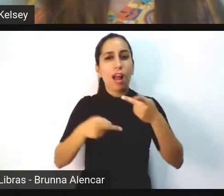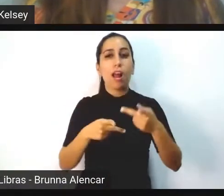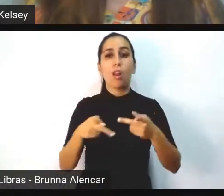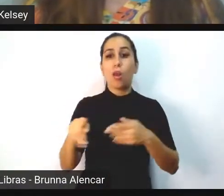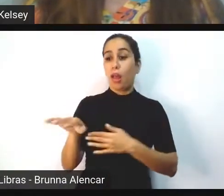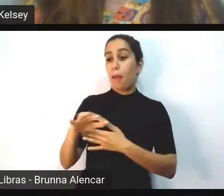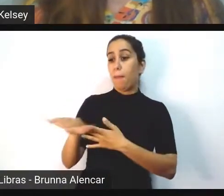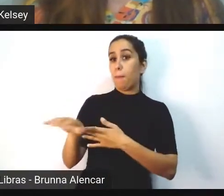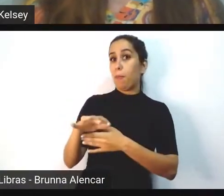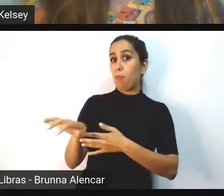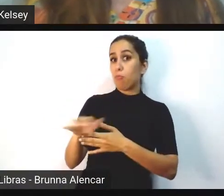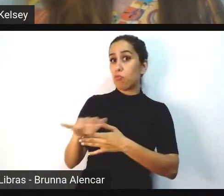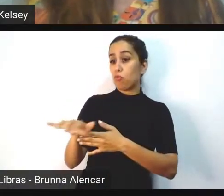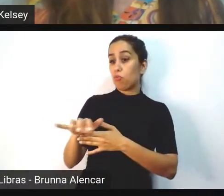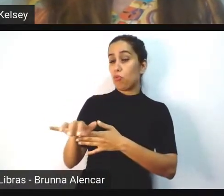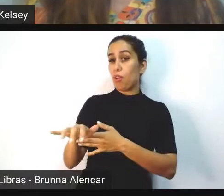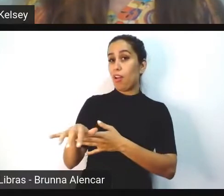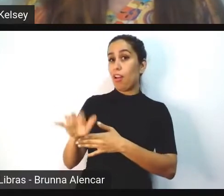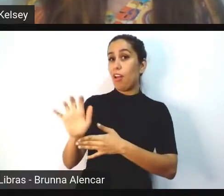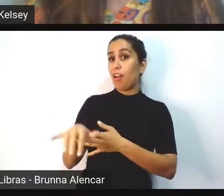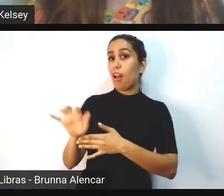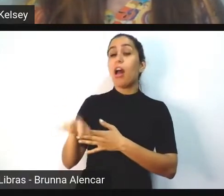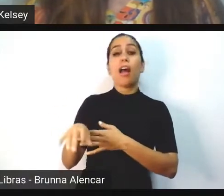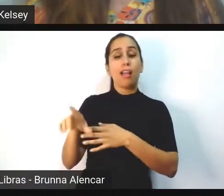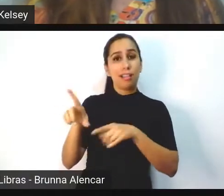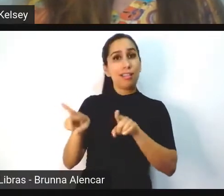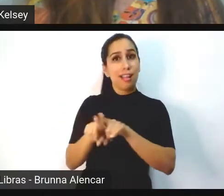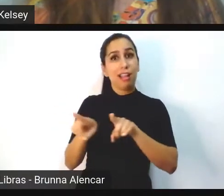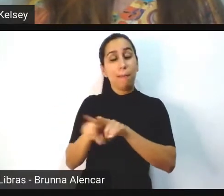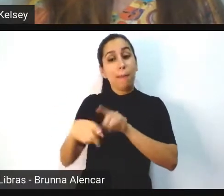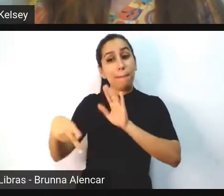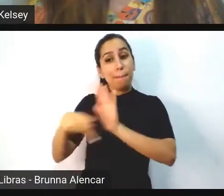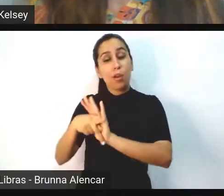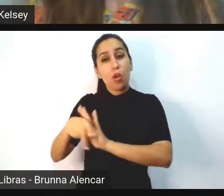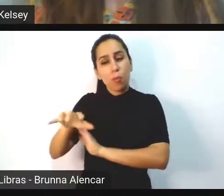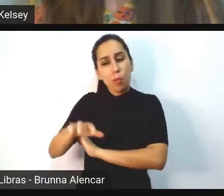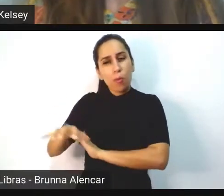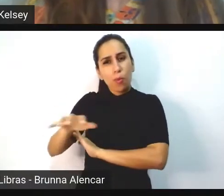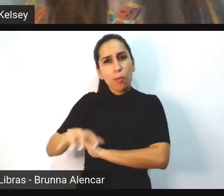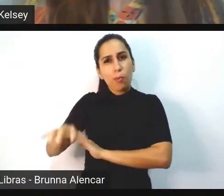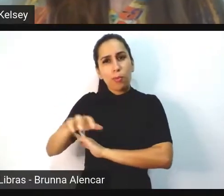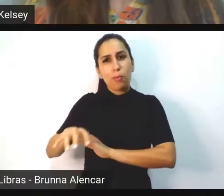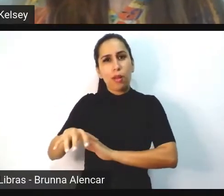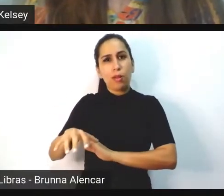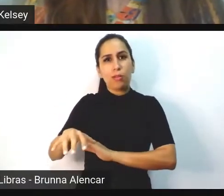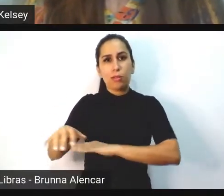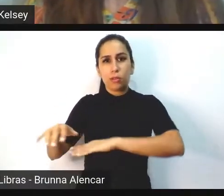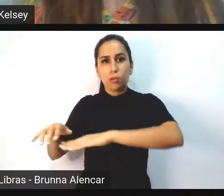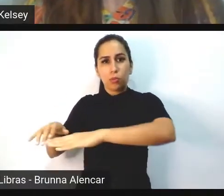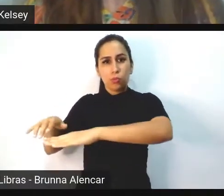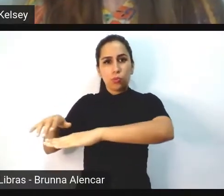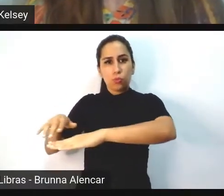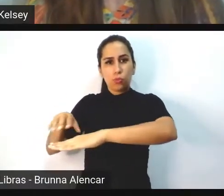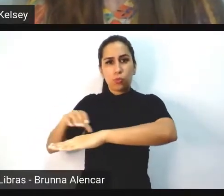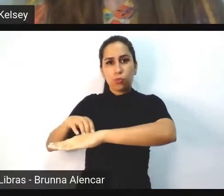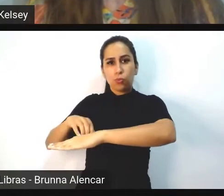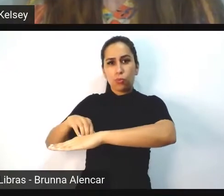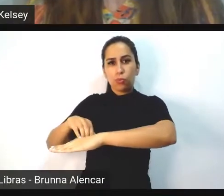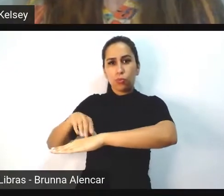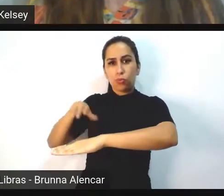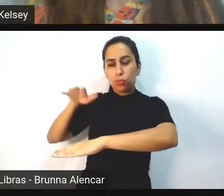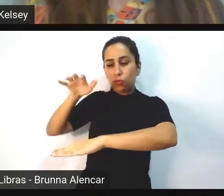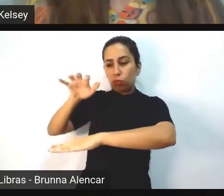o mouse, né? Se eu, por acaso, durante o meu trabalho, eu